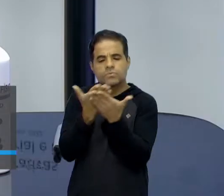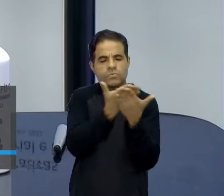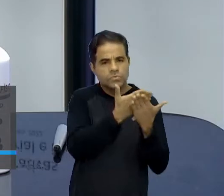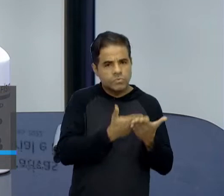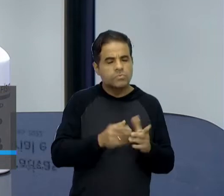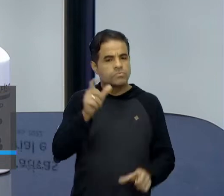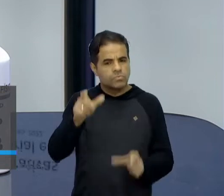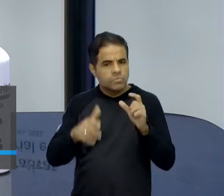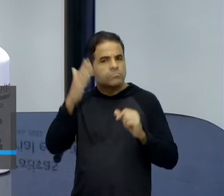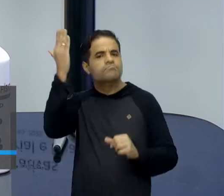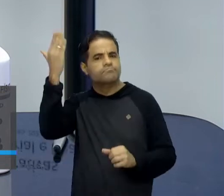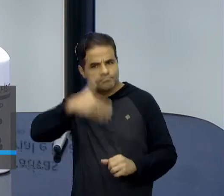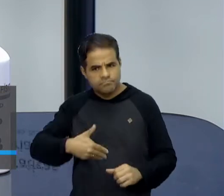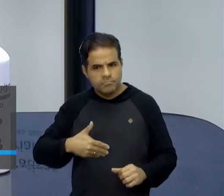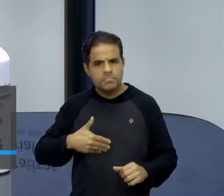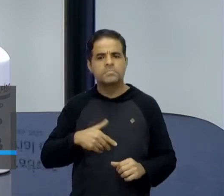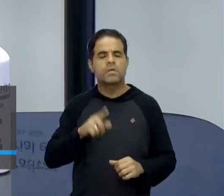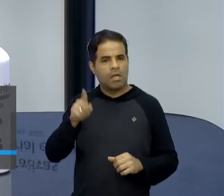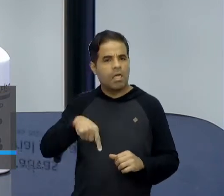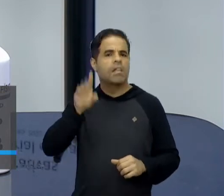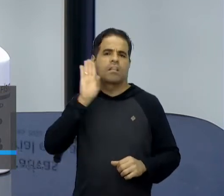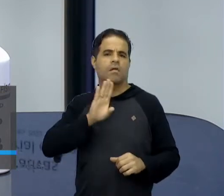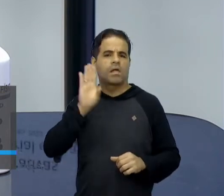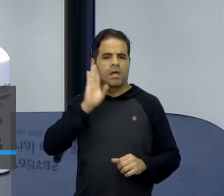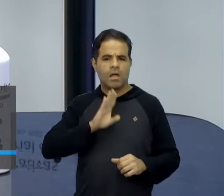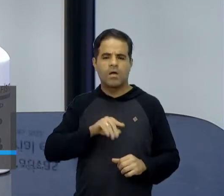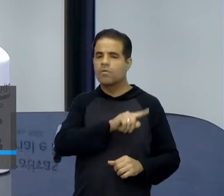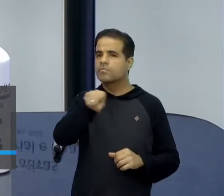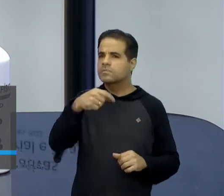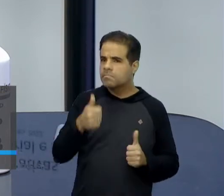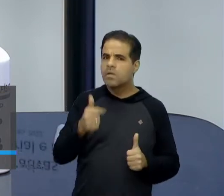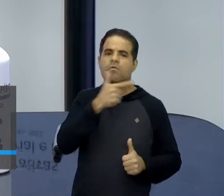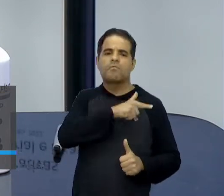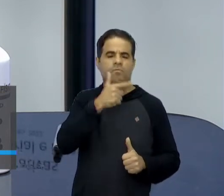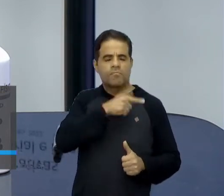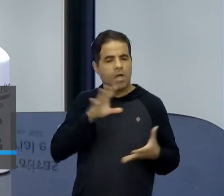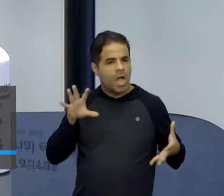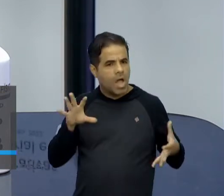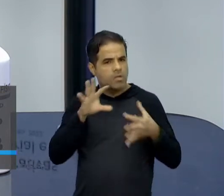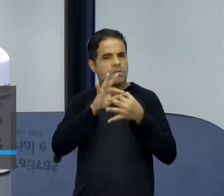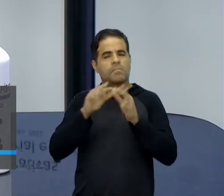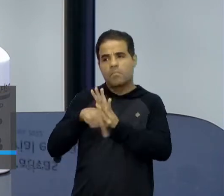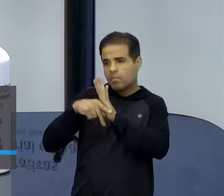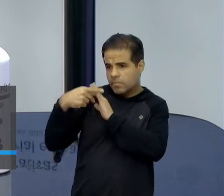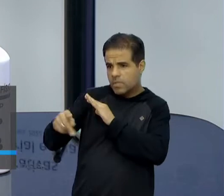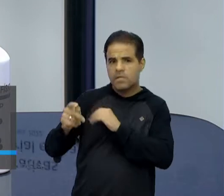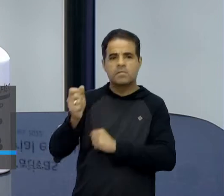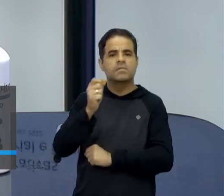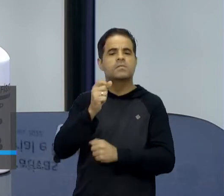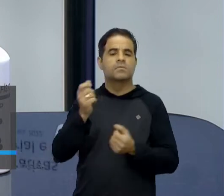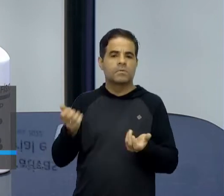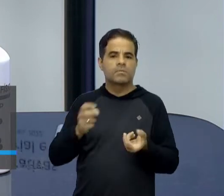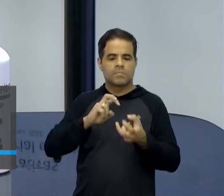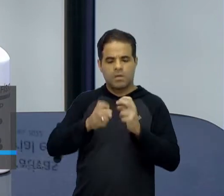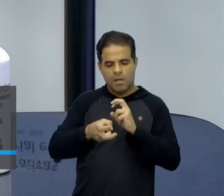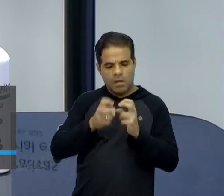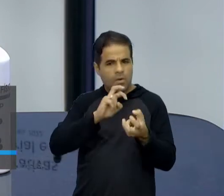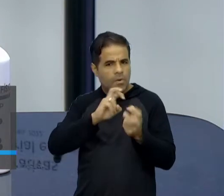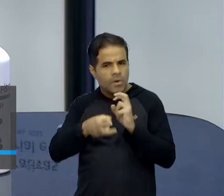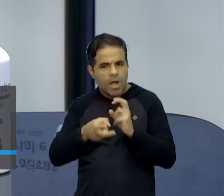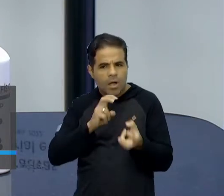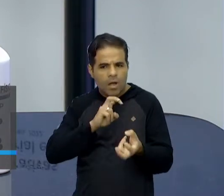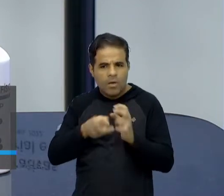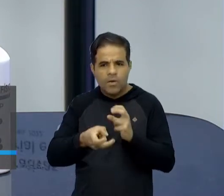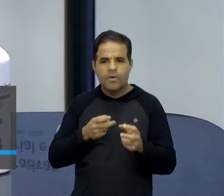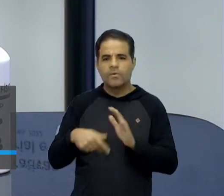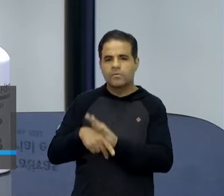mostrando, provando. E é bacana quando você consegue associar algo que é deles, porque a capoeira é dos estudantes. Escuta ali,